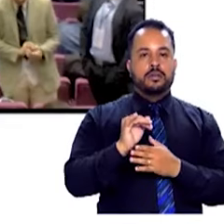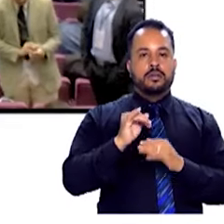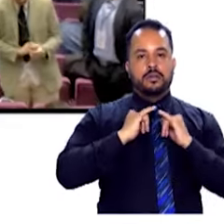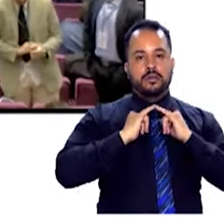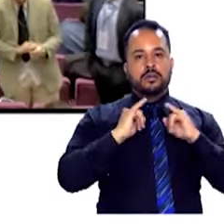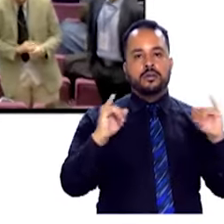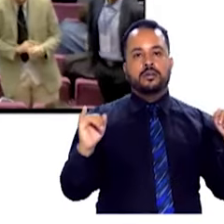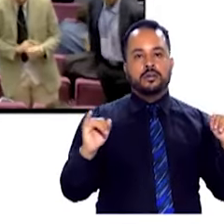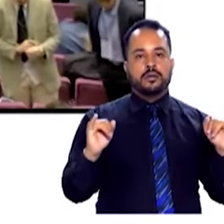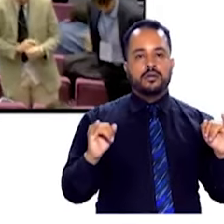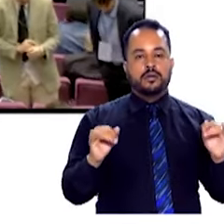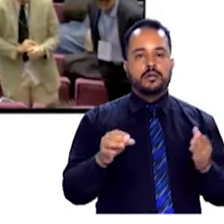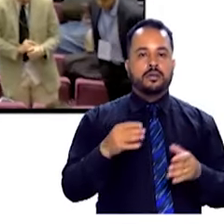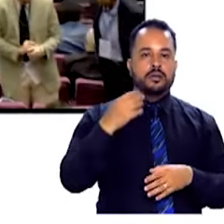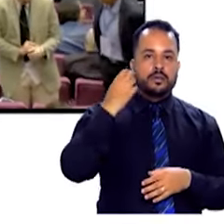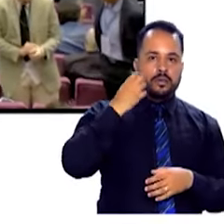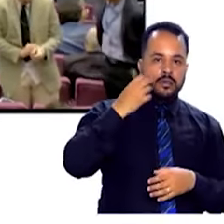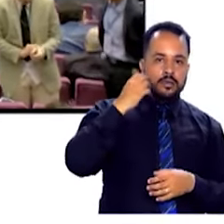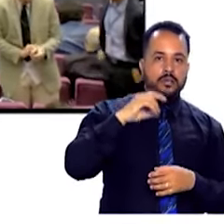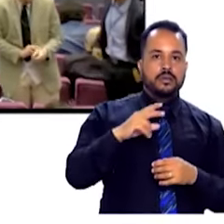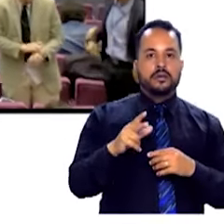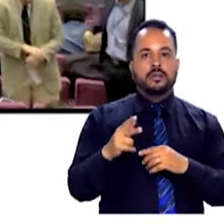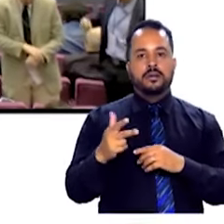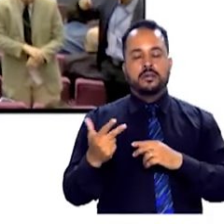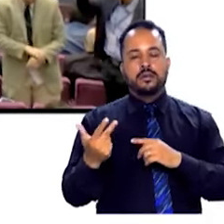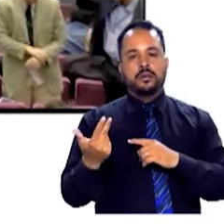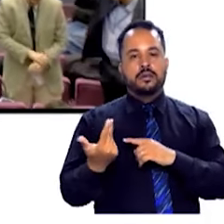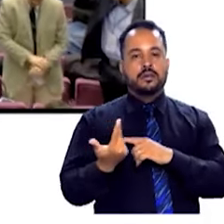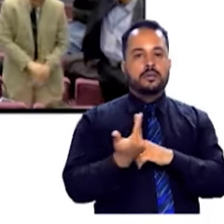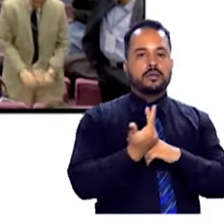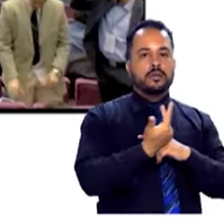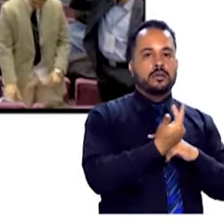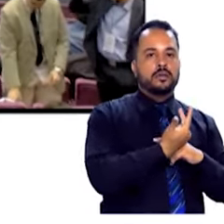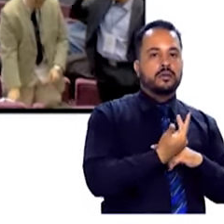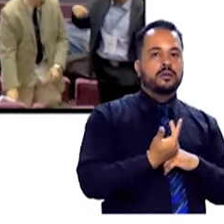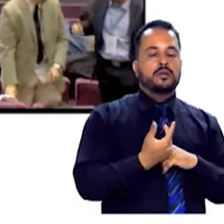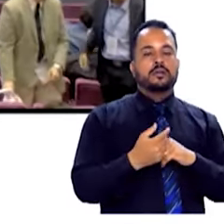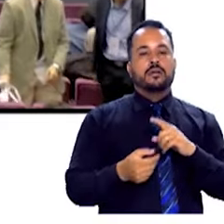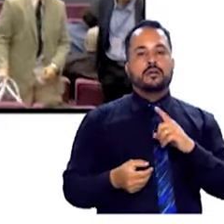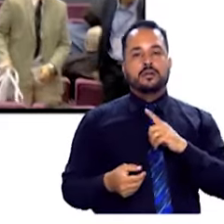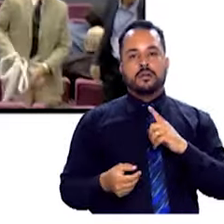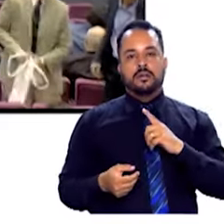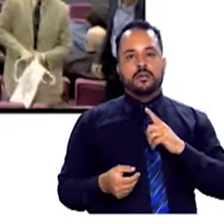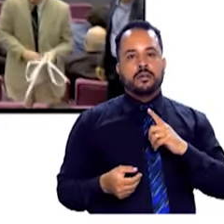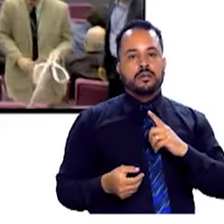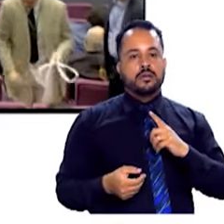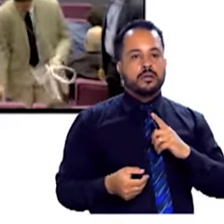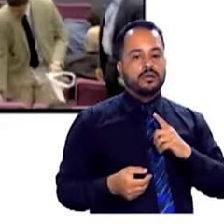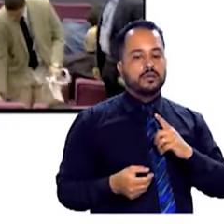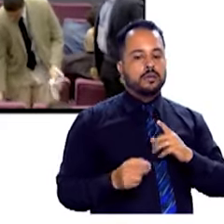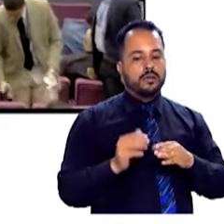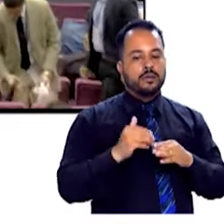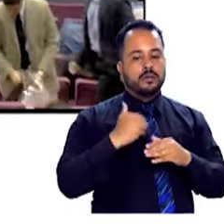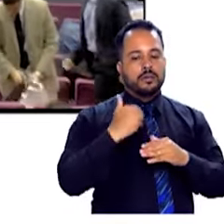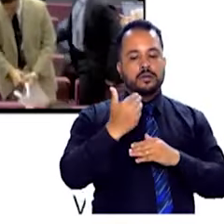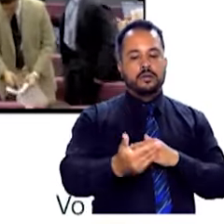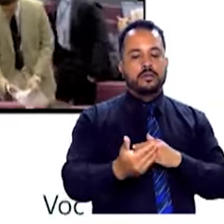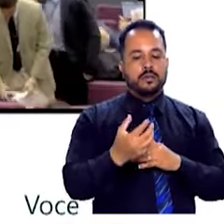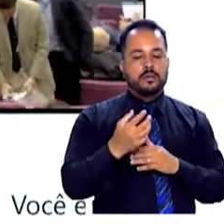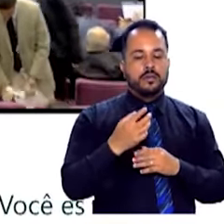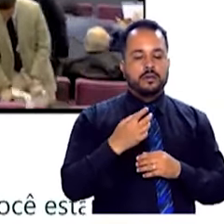aparelhos de transmissão simultânea estão sendo fornecidos na parte de trás do auditório